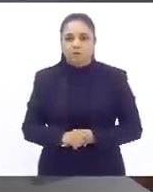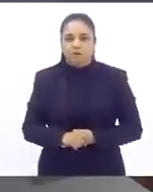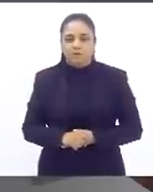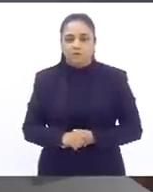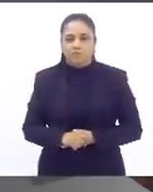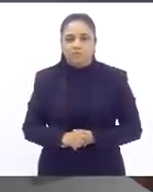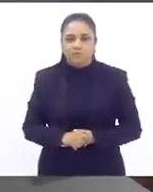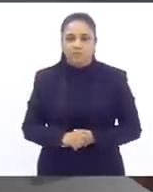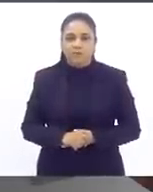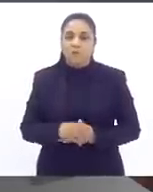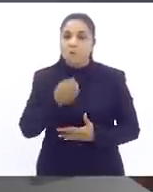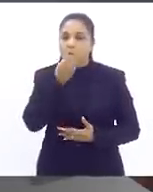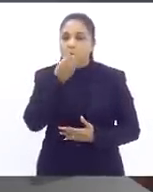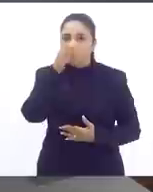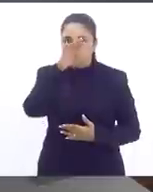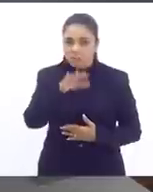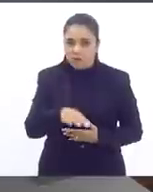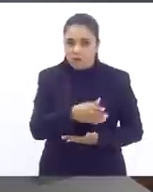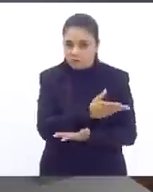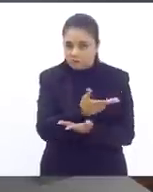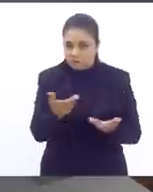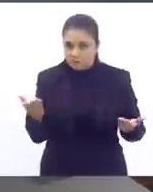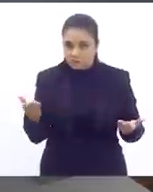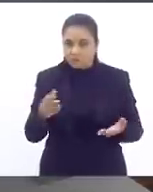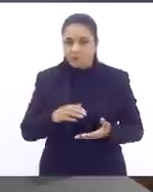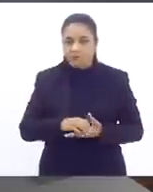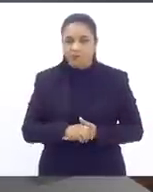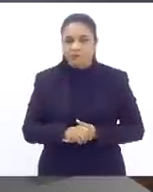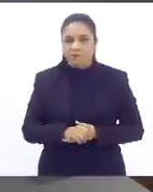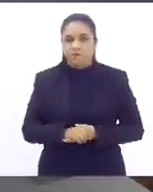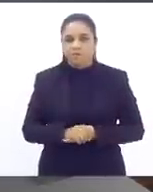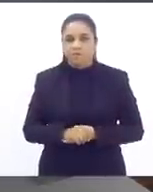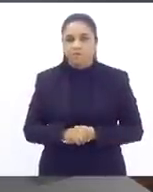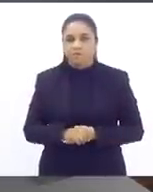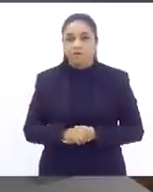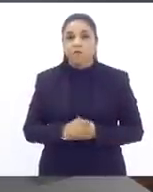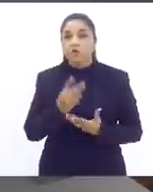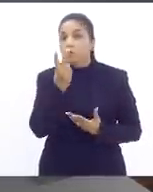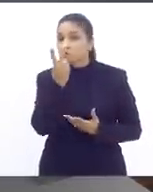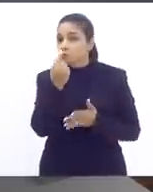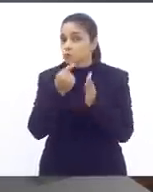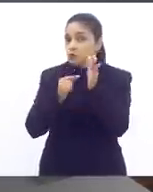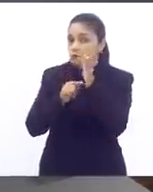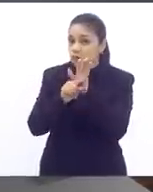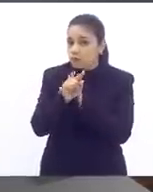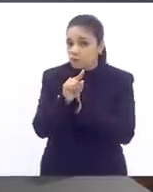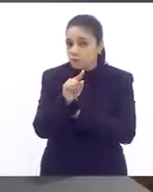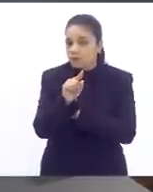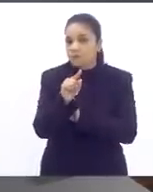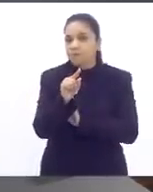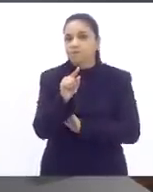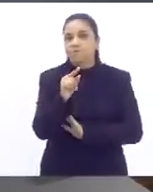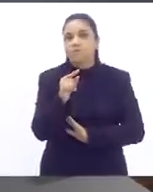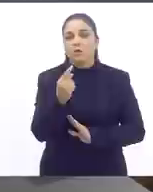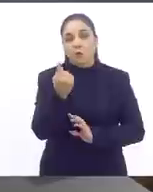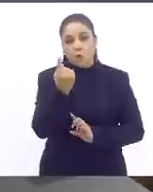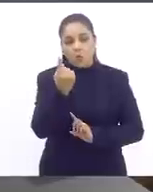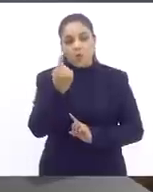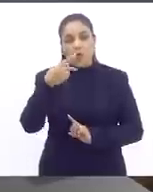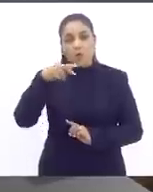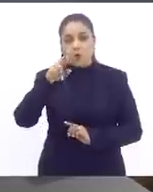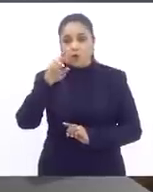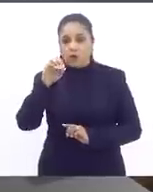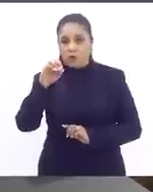Boa tarde a todos seriam duas indagações uma com relação ao Rio previdência